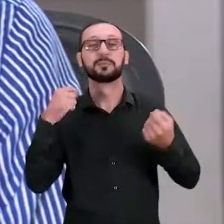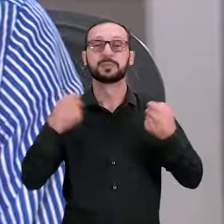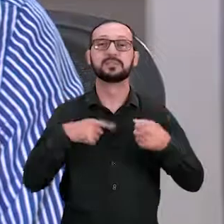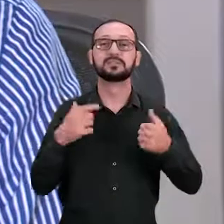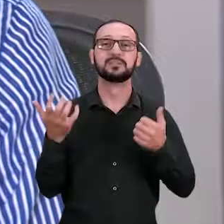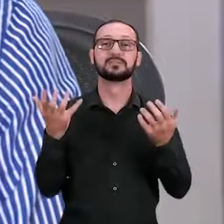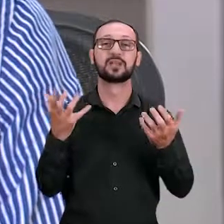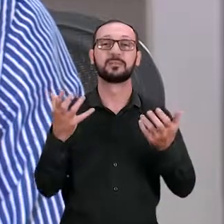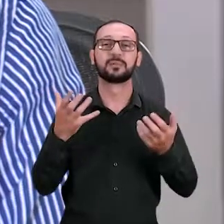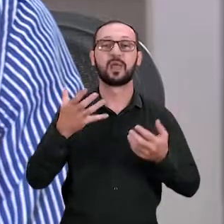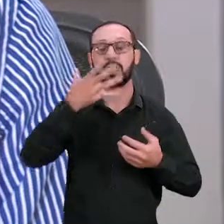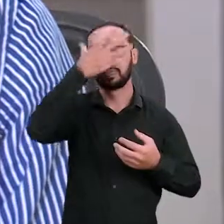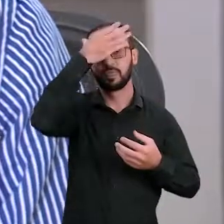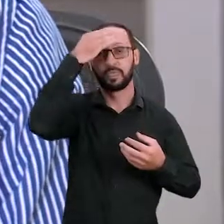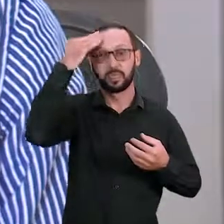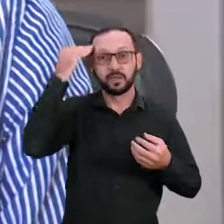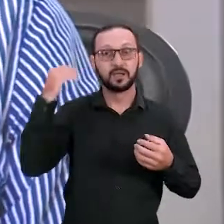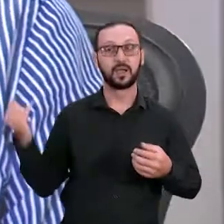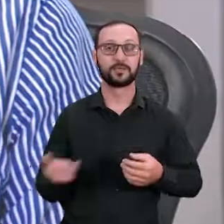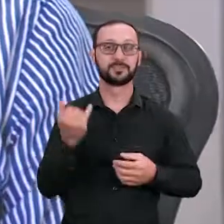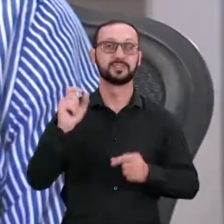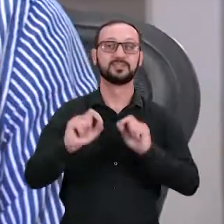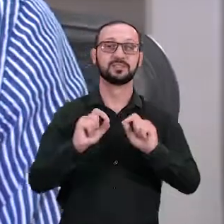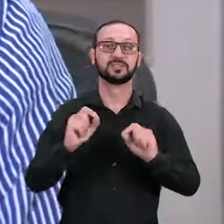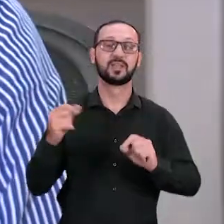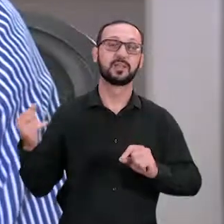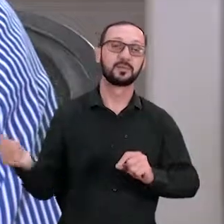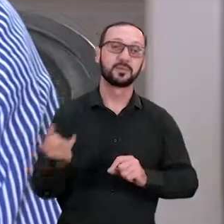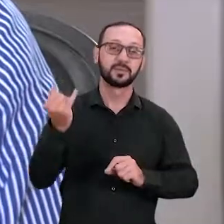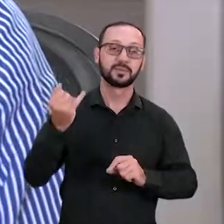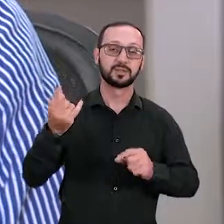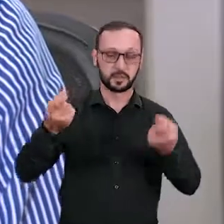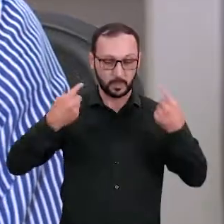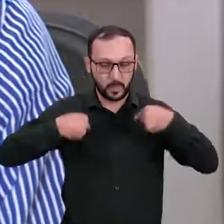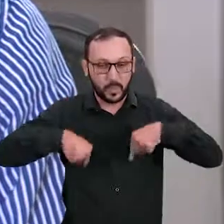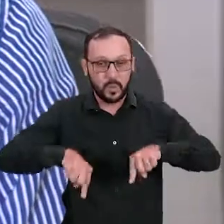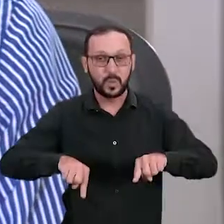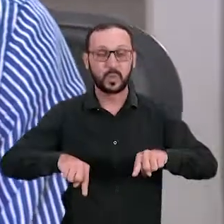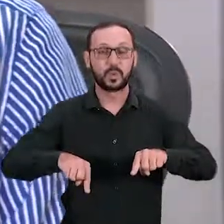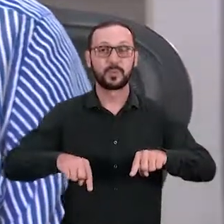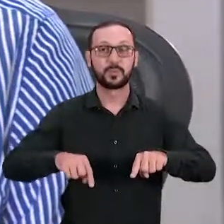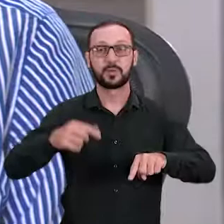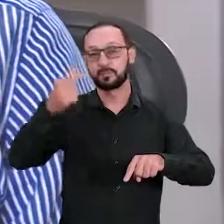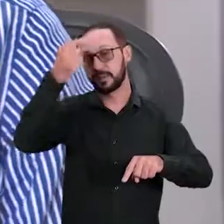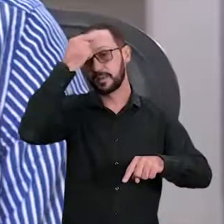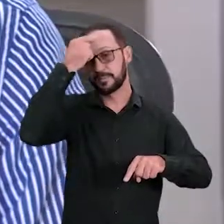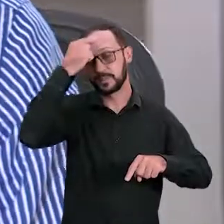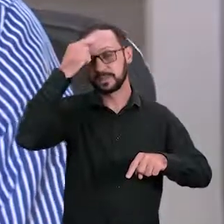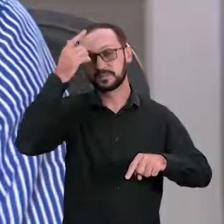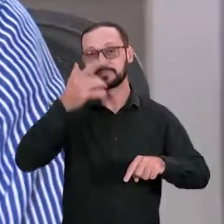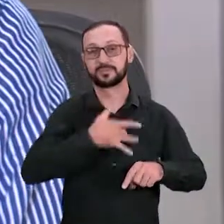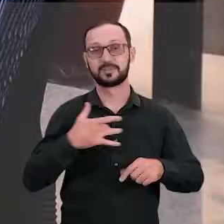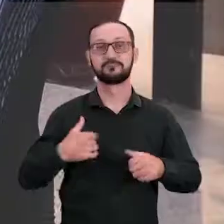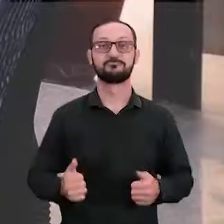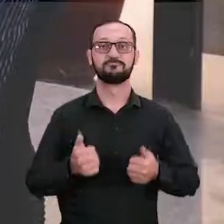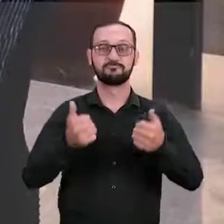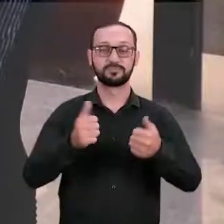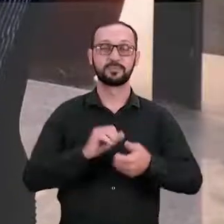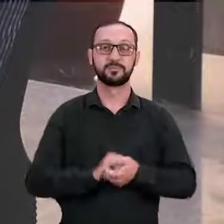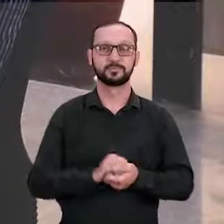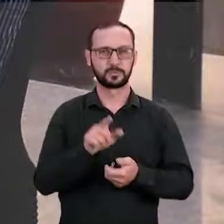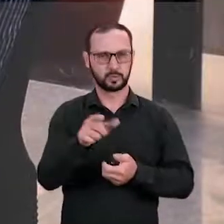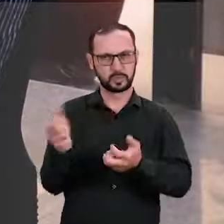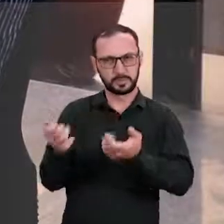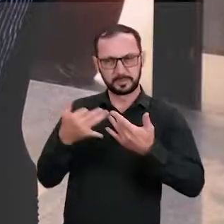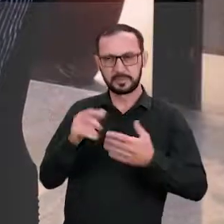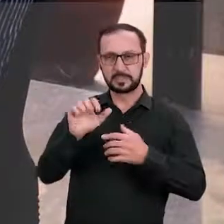seu lazer. Isso é extremamente importante para a saúde física e mental de qualquer cidadão. Então, o que o senhor